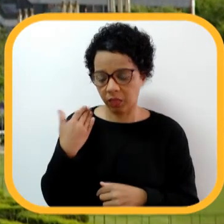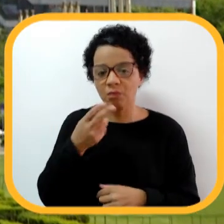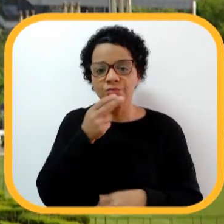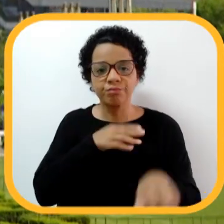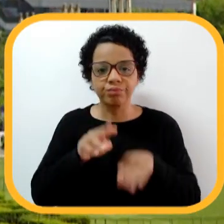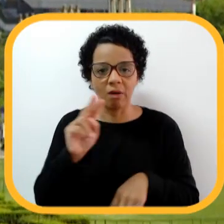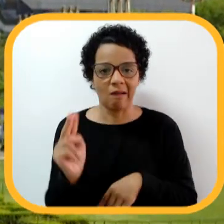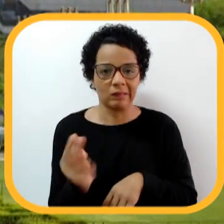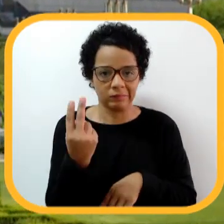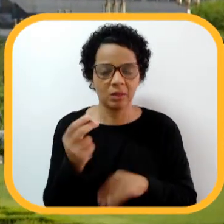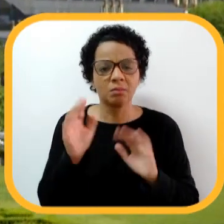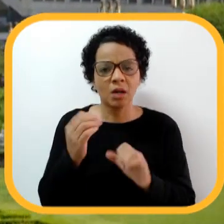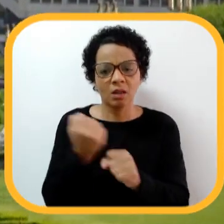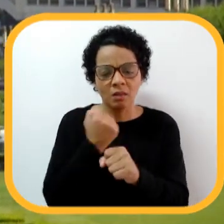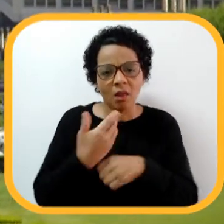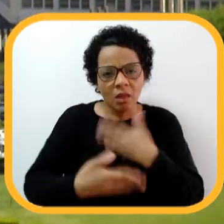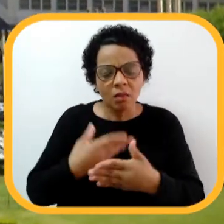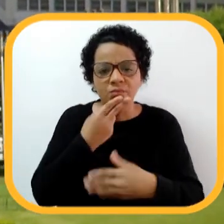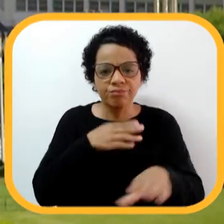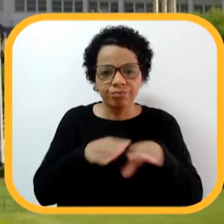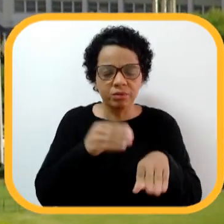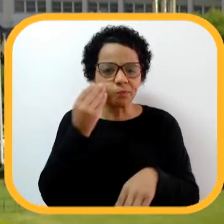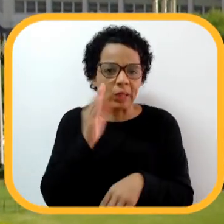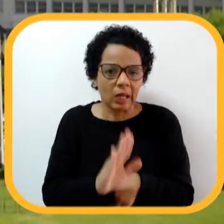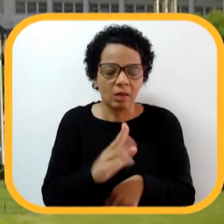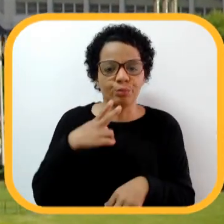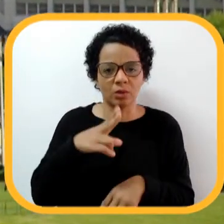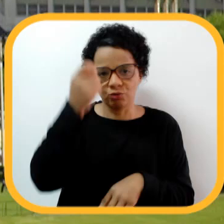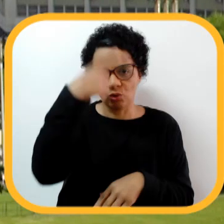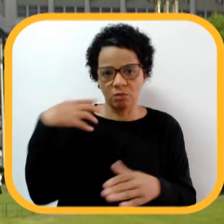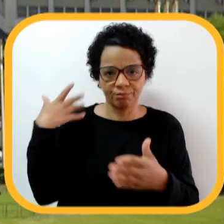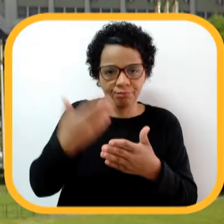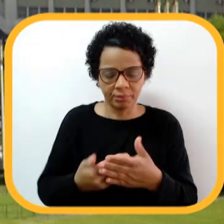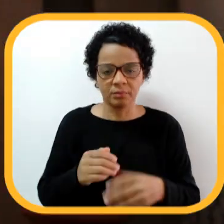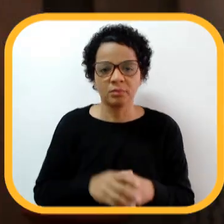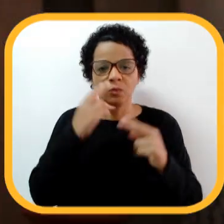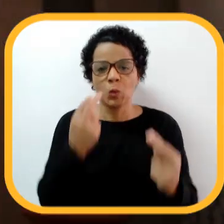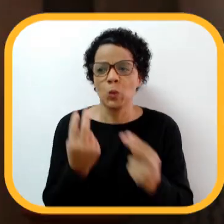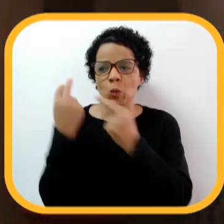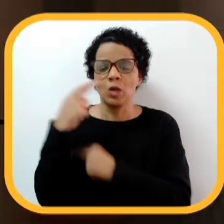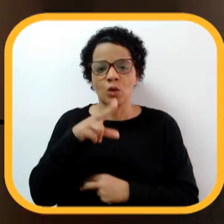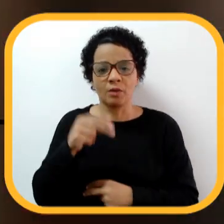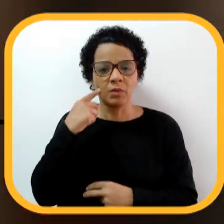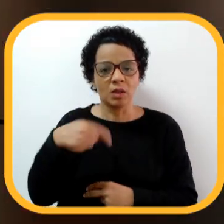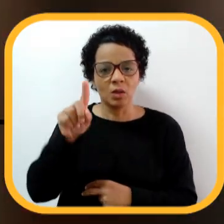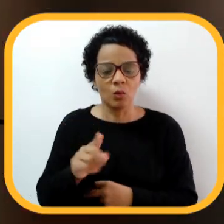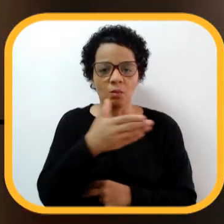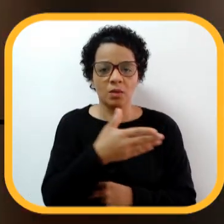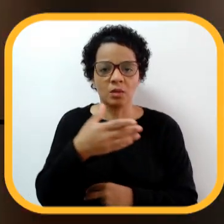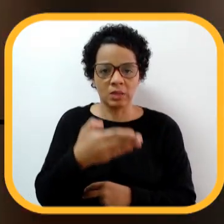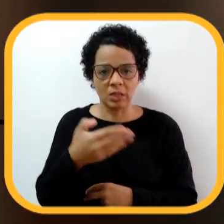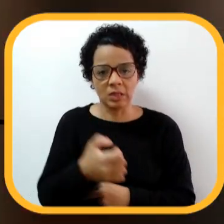Portugal foi recentemente atingido por 2 sismos, mas a atividade sísmica é algo que faz parte da história do país. Voltemos até ao dia 1 de